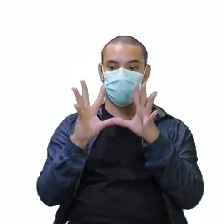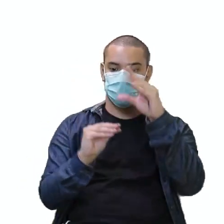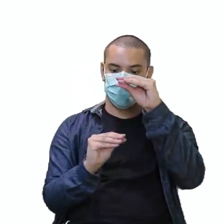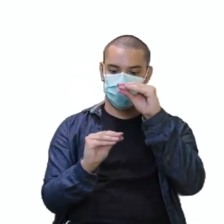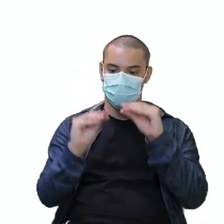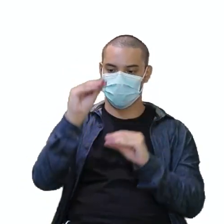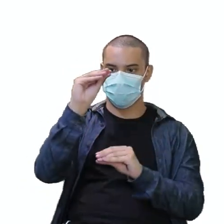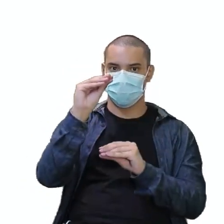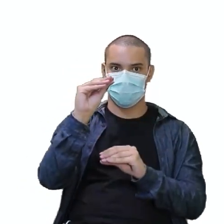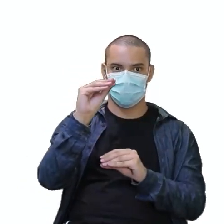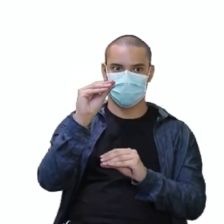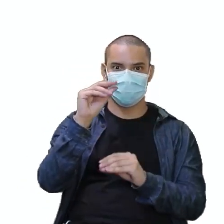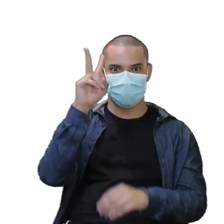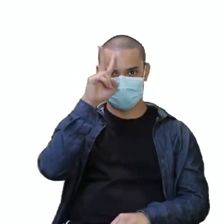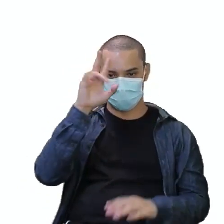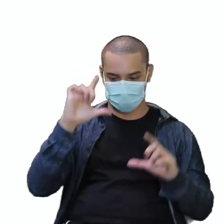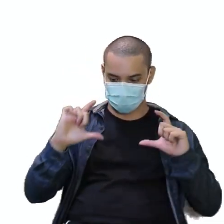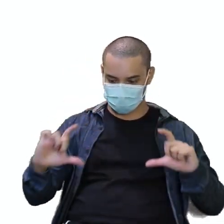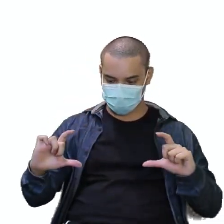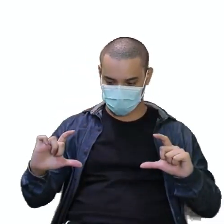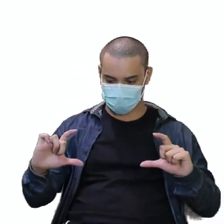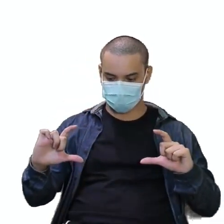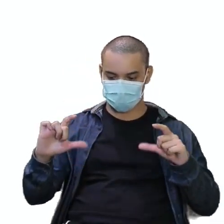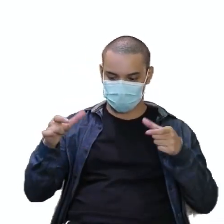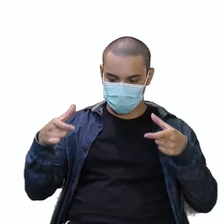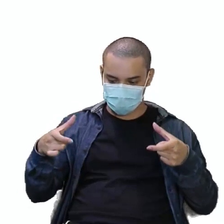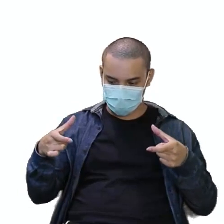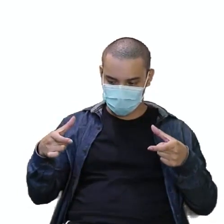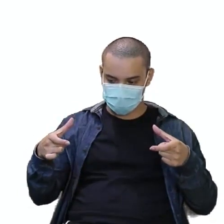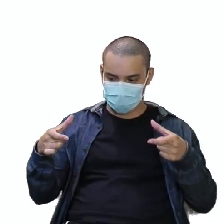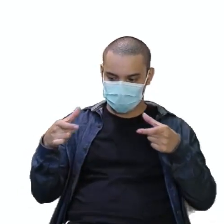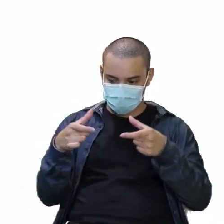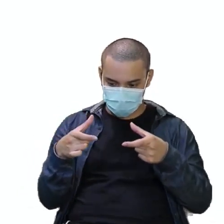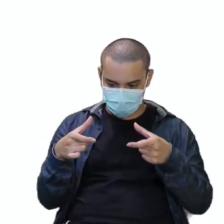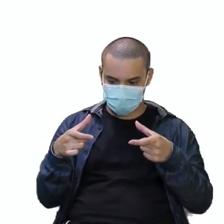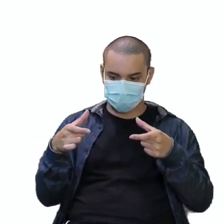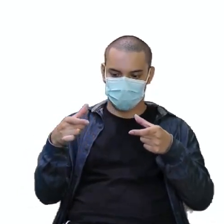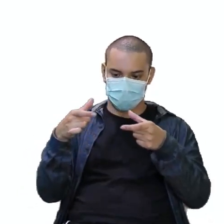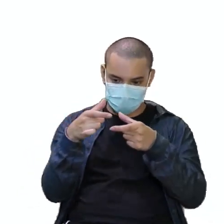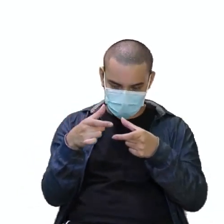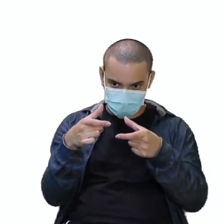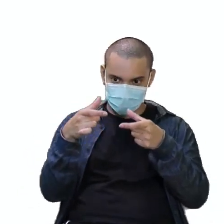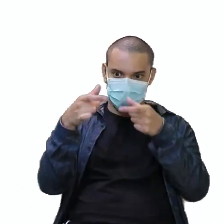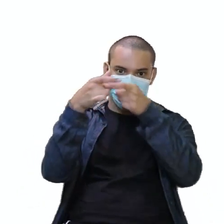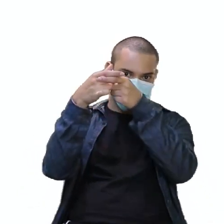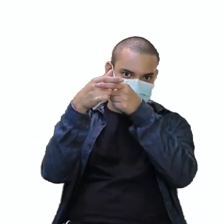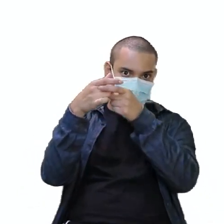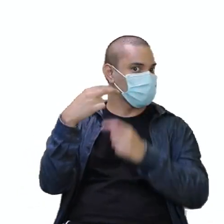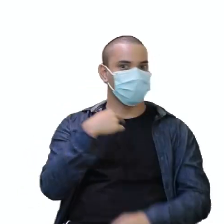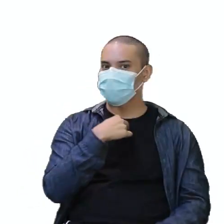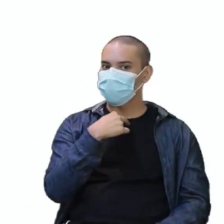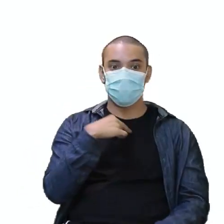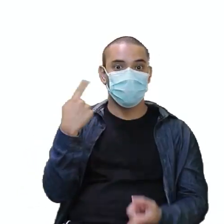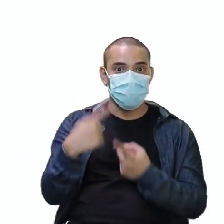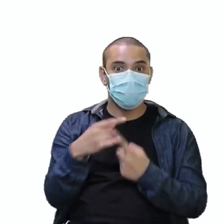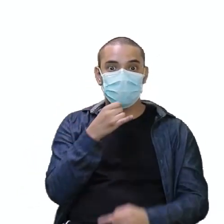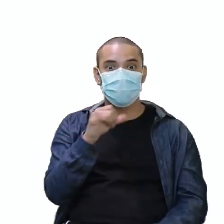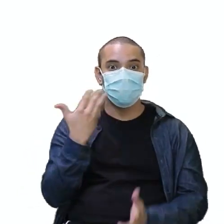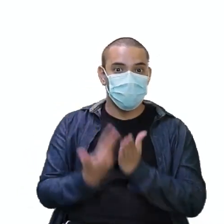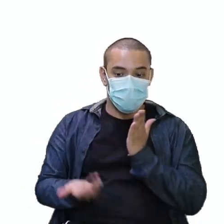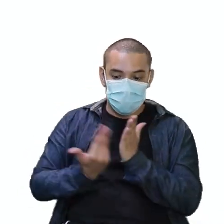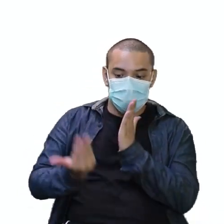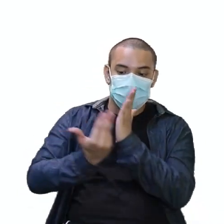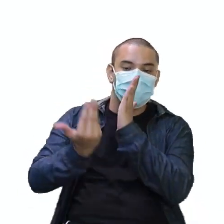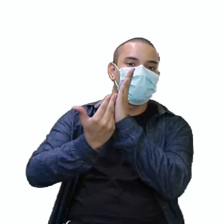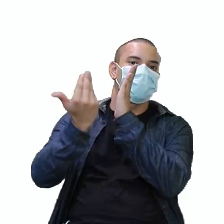tem normalmente você tem a base, né, maior, e você vai, como se fosse um bolo de casamento, vai afunilando. A